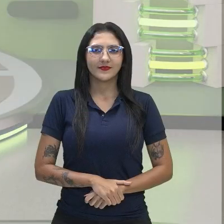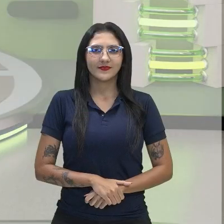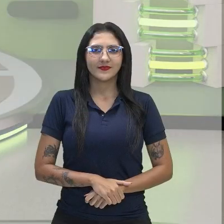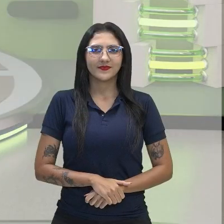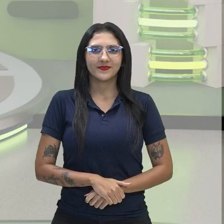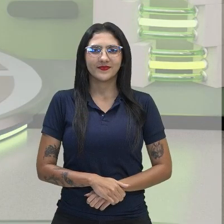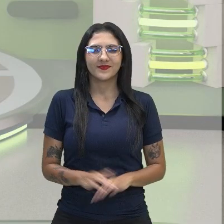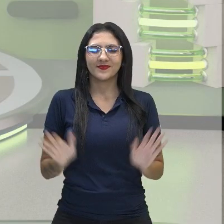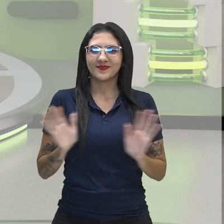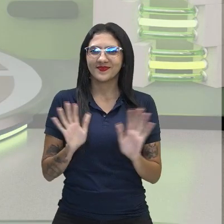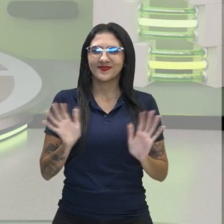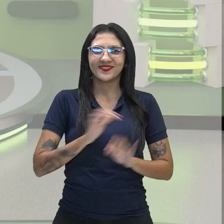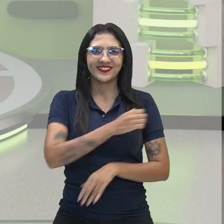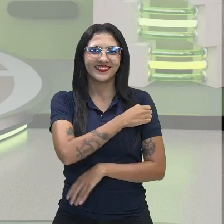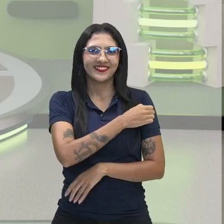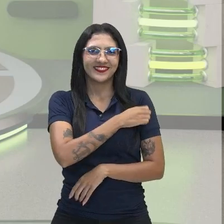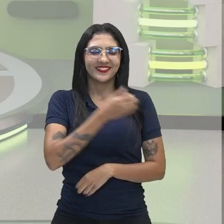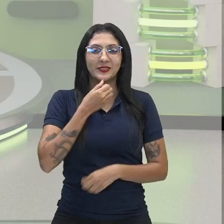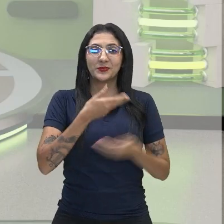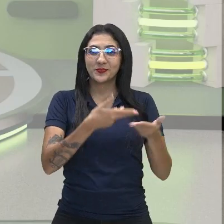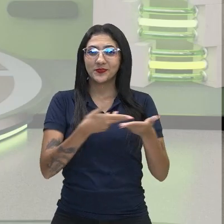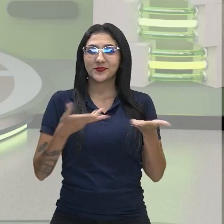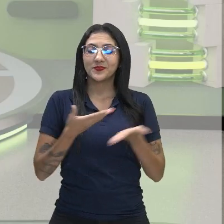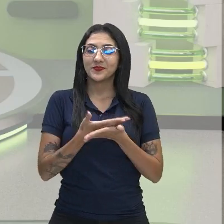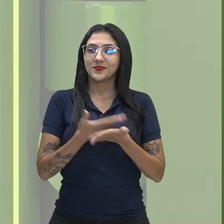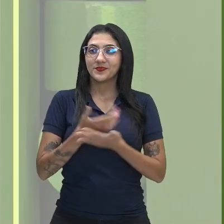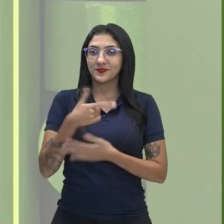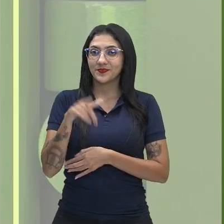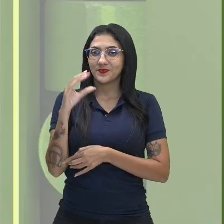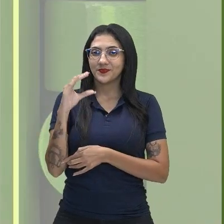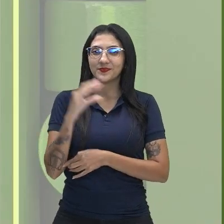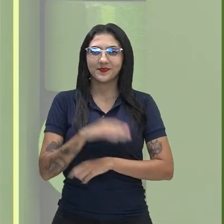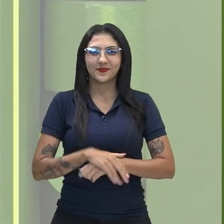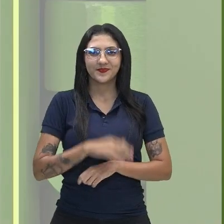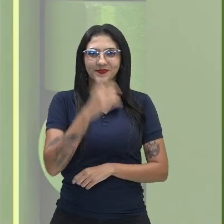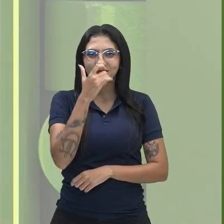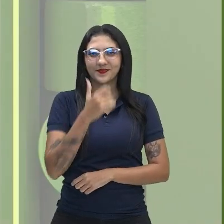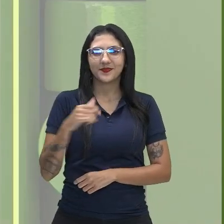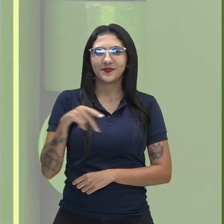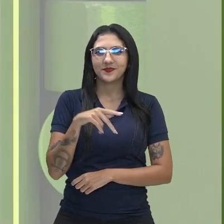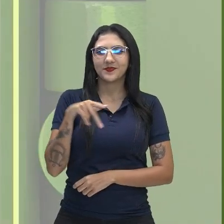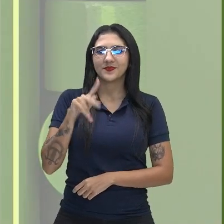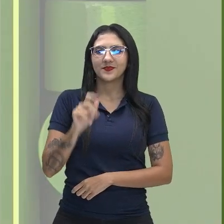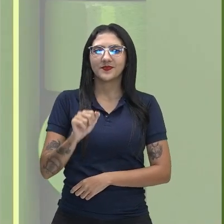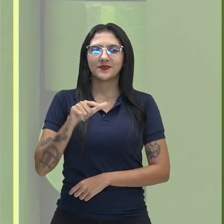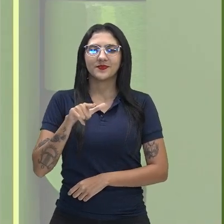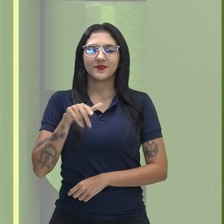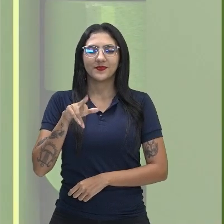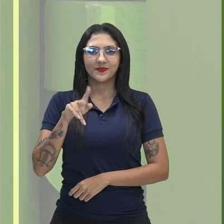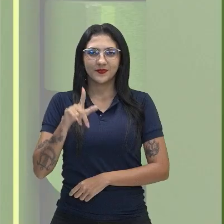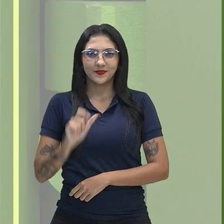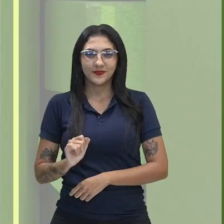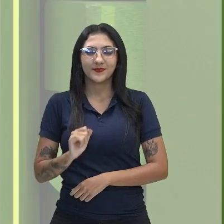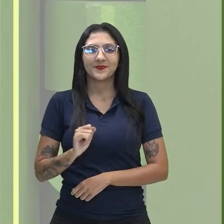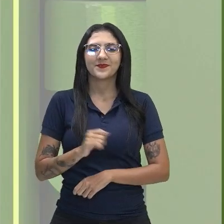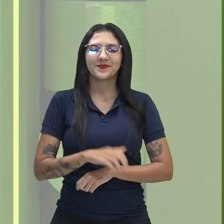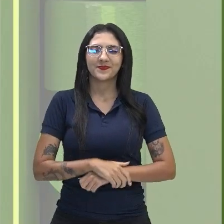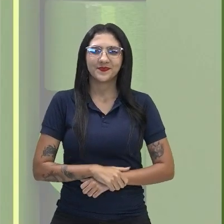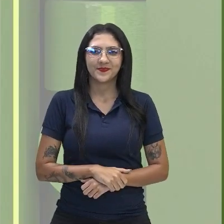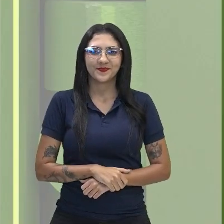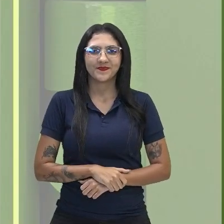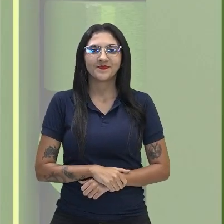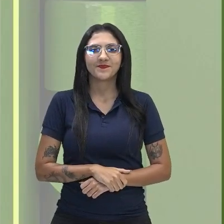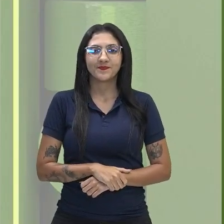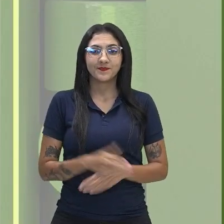Olá, sejam todos muito bem-vindos a mais uma aula de ciências. Eu sou a professora Carla Aiden, do componente de ciências.